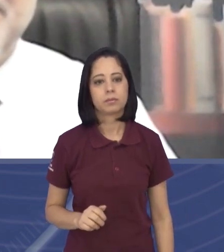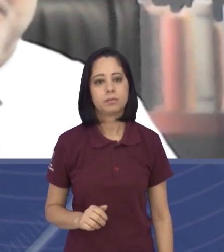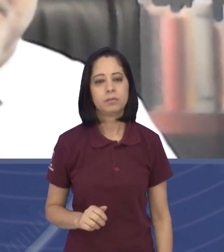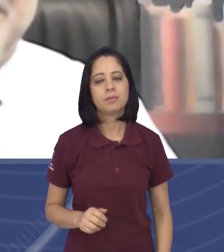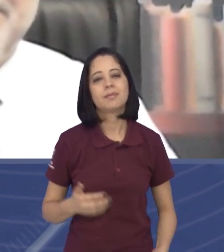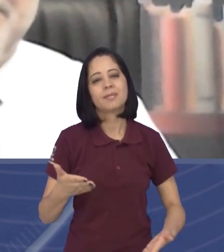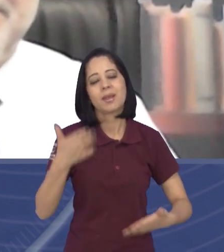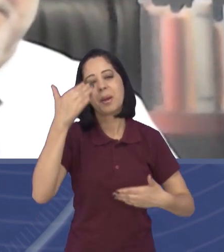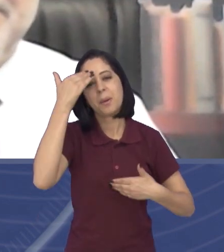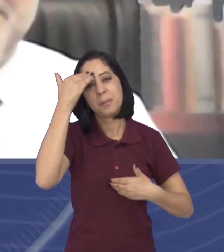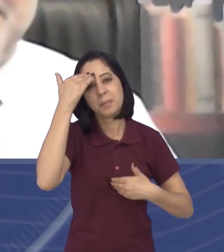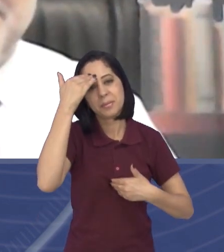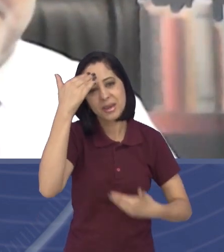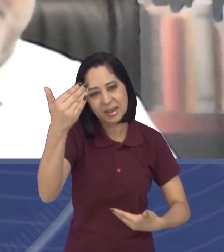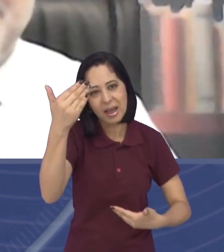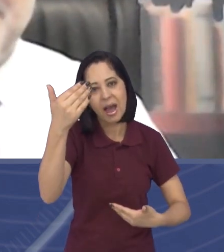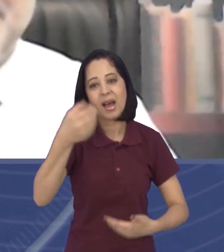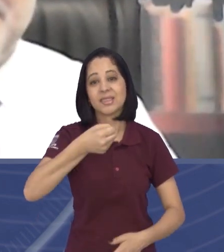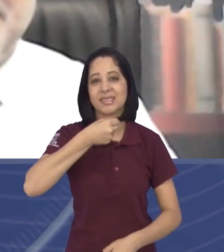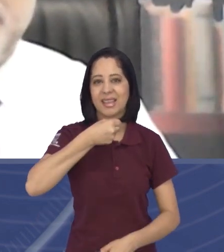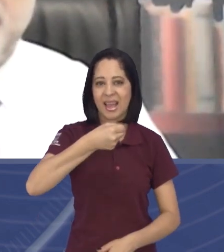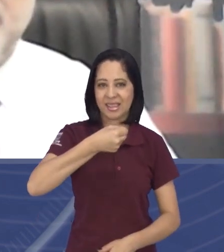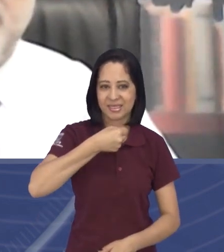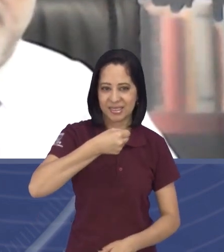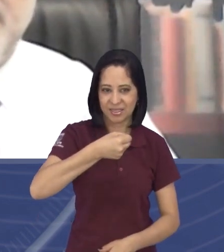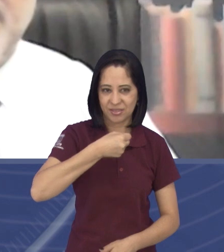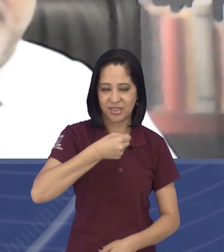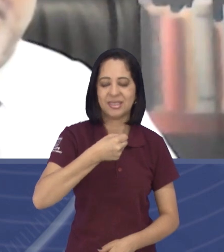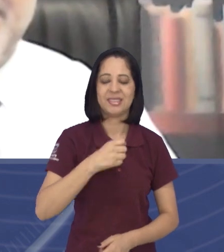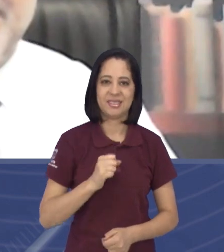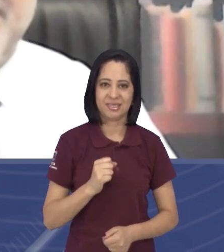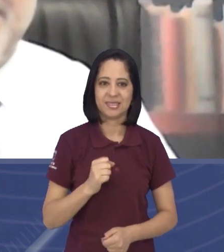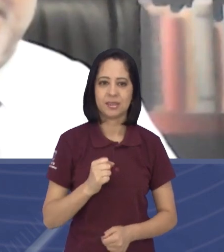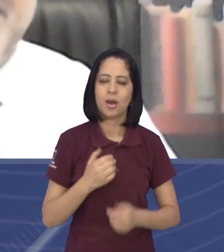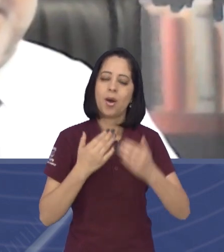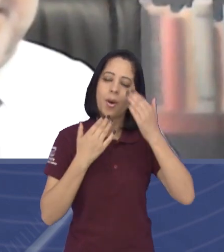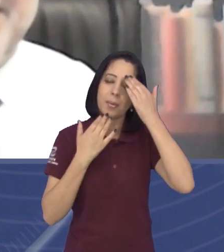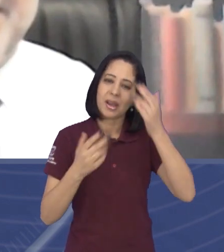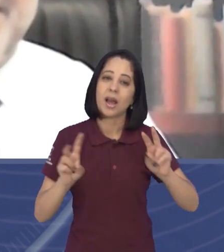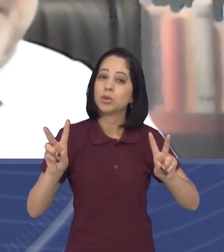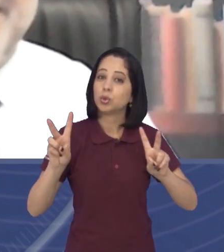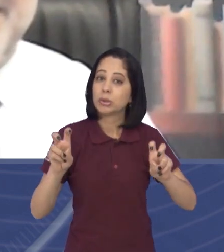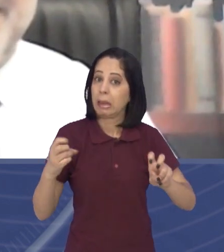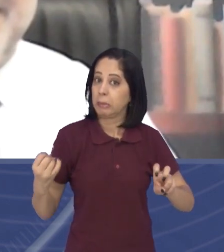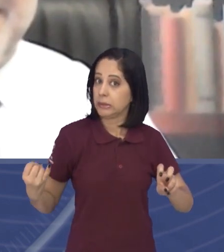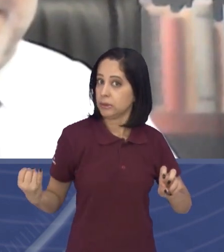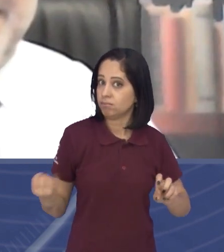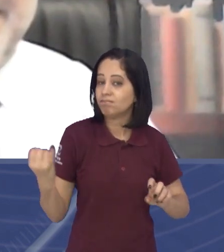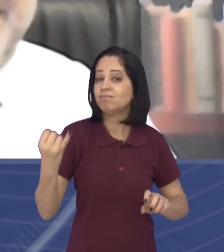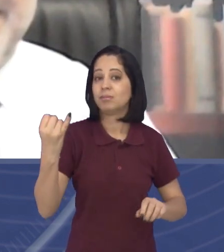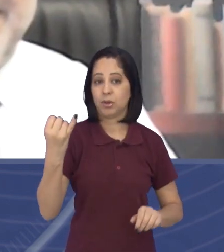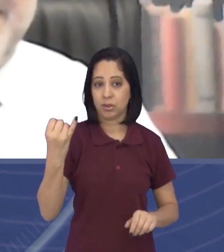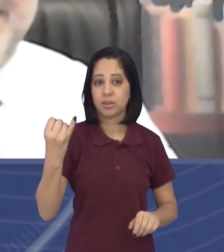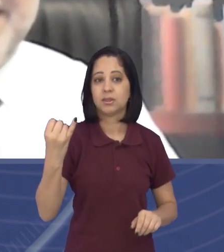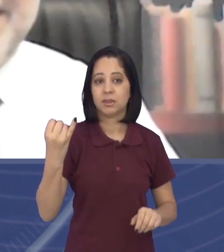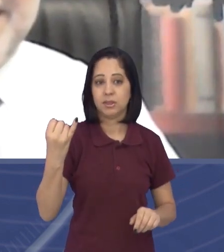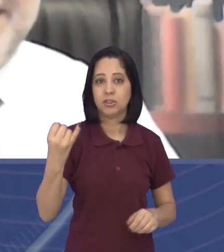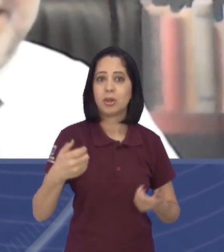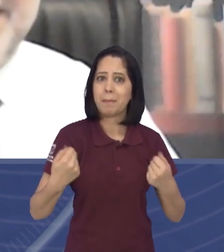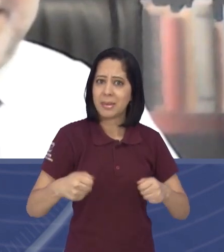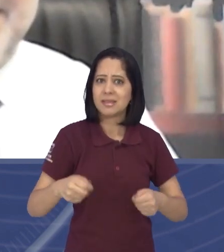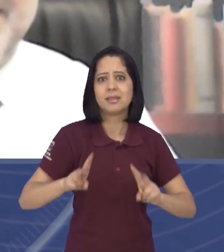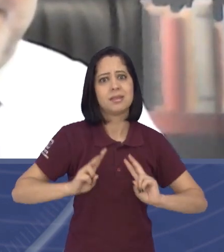te agradecer por participar aqui com a gente. Muito obrigada, viu? Um assunto importantíssimo que a gente tem de